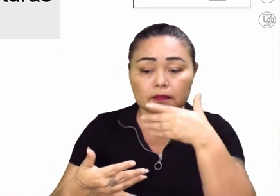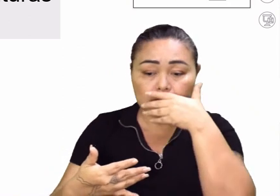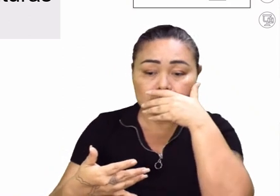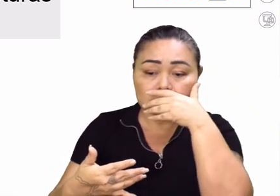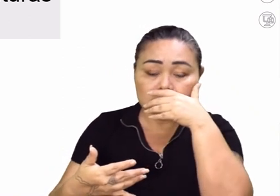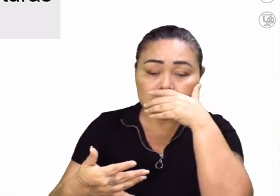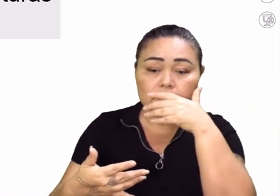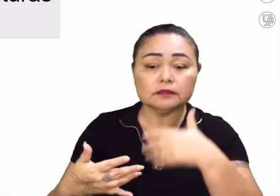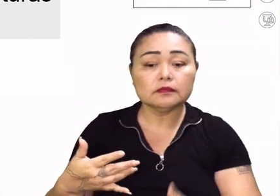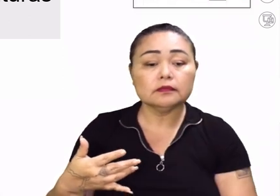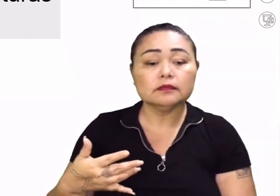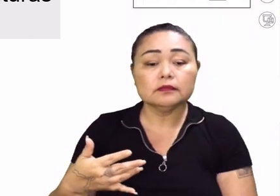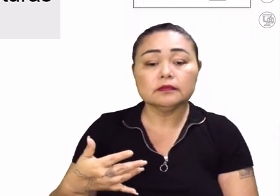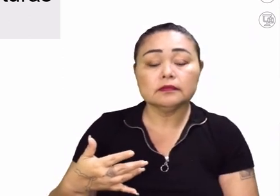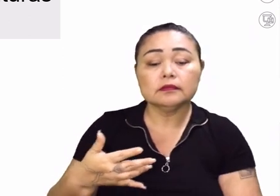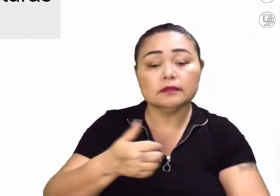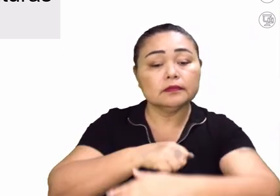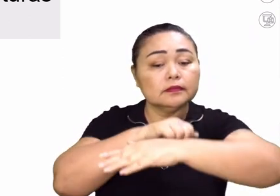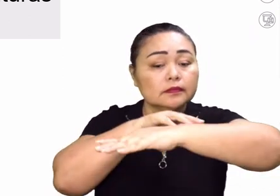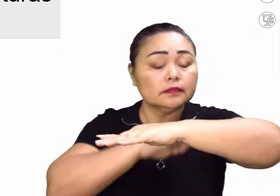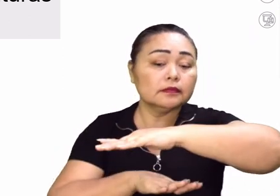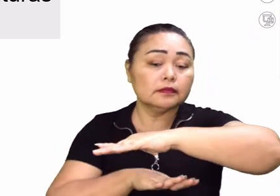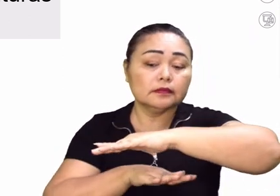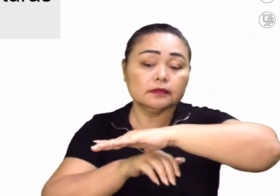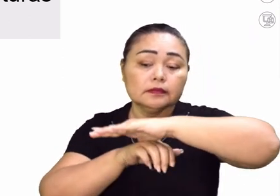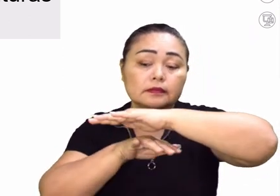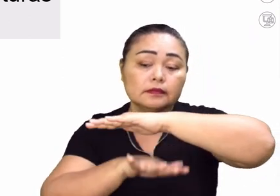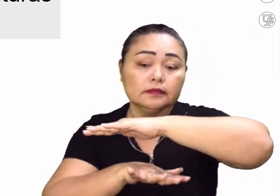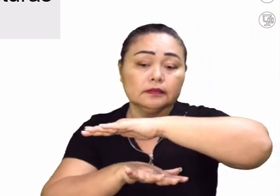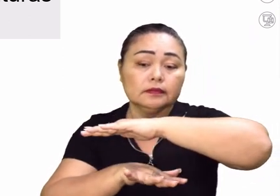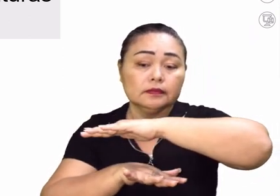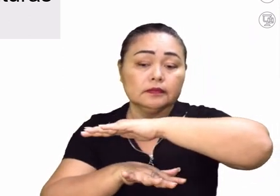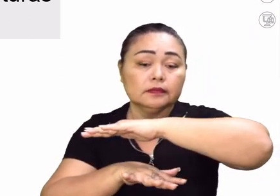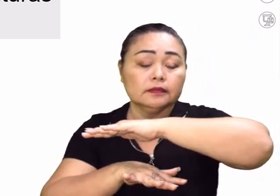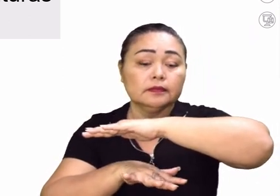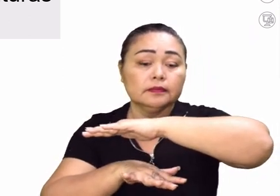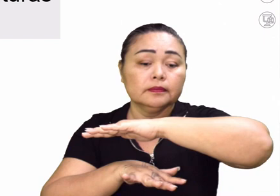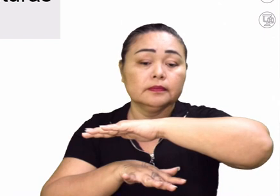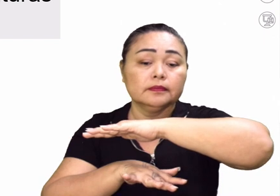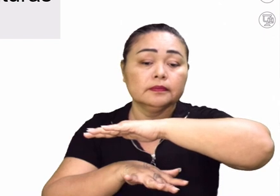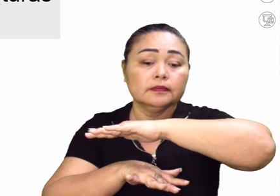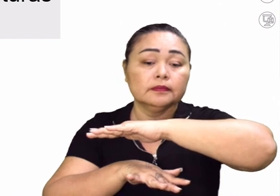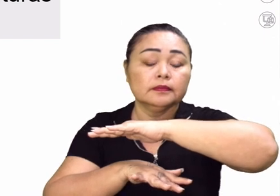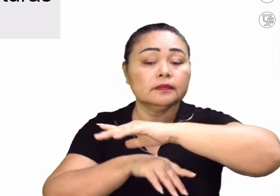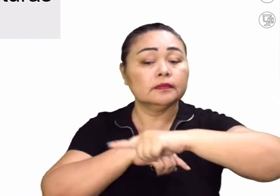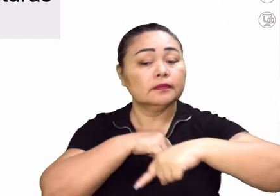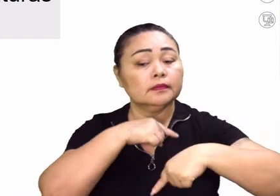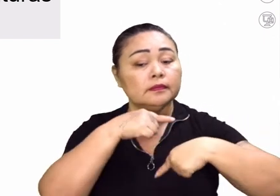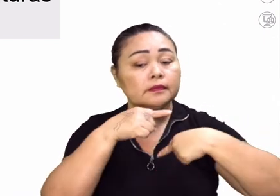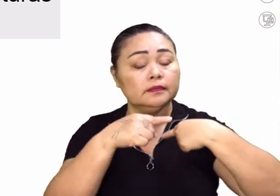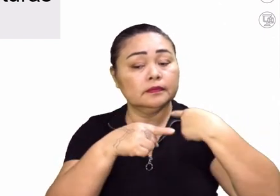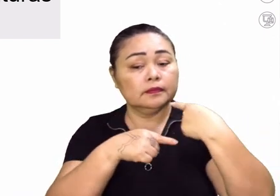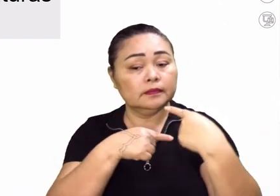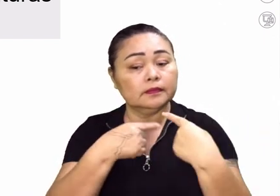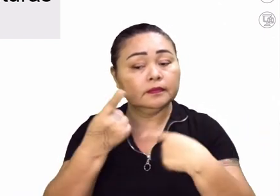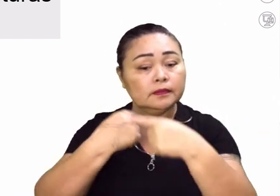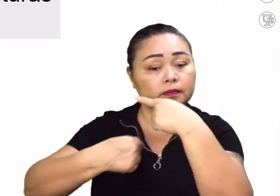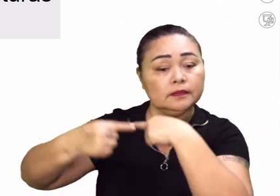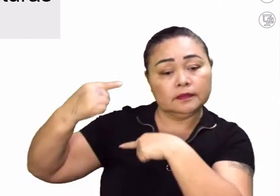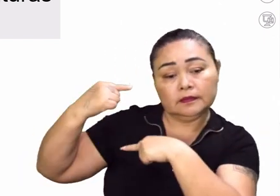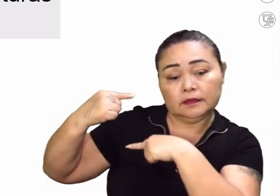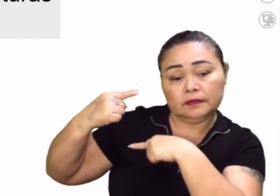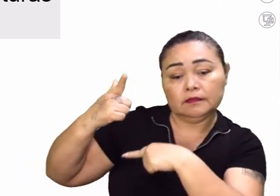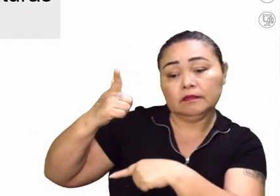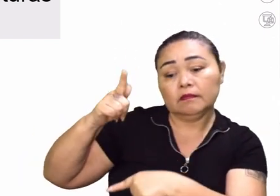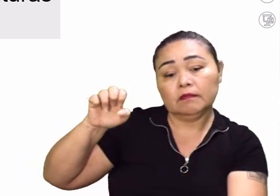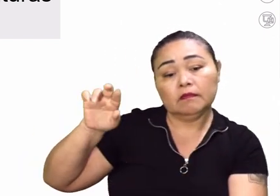aí da própria sedimentação erosão sedimentação do passado